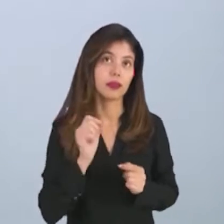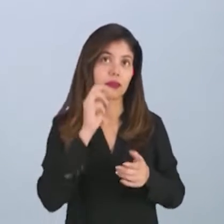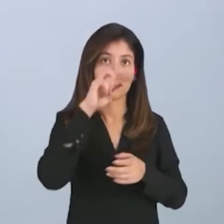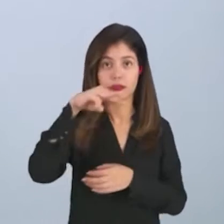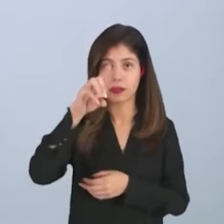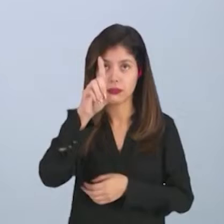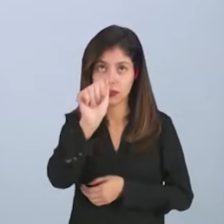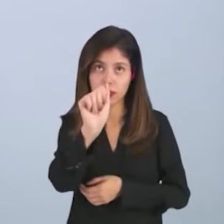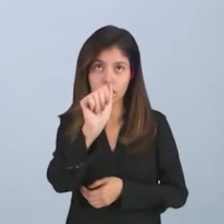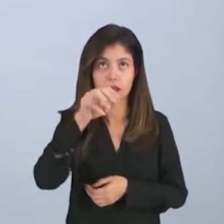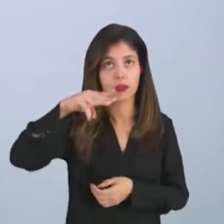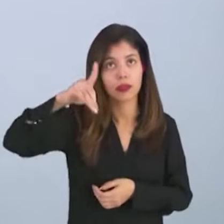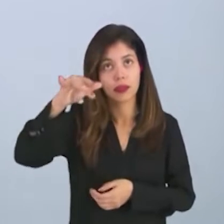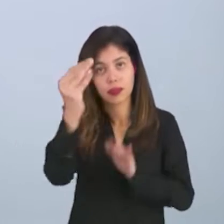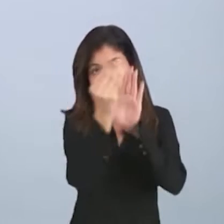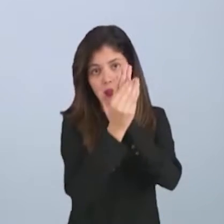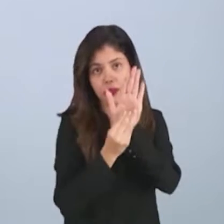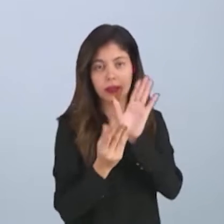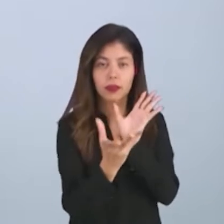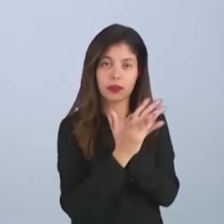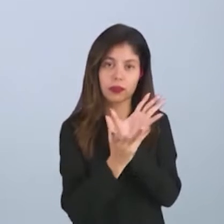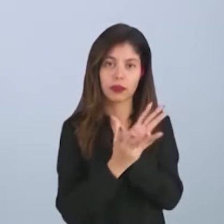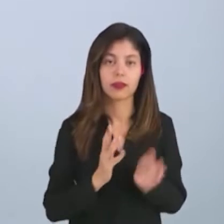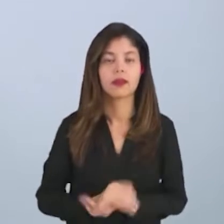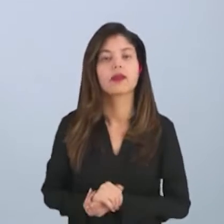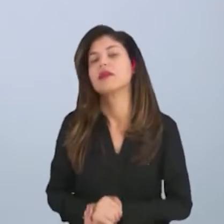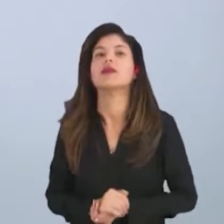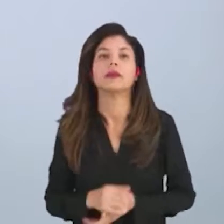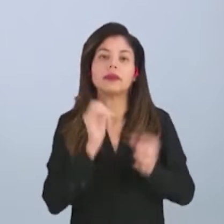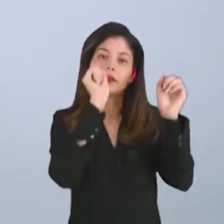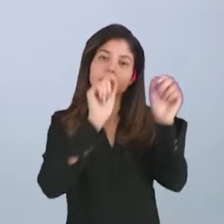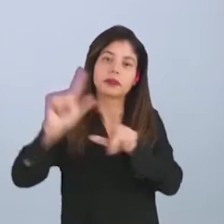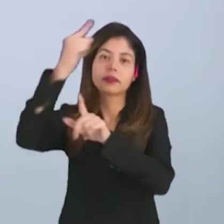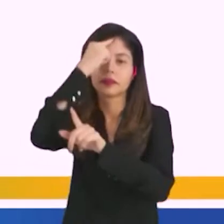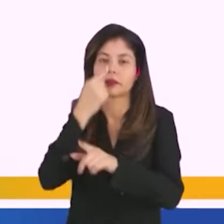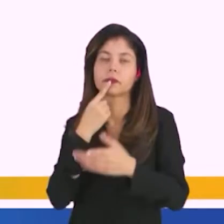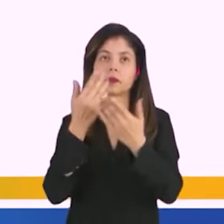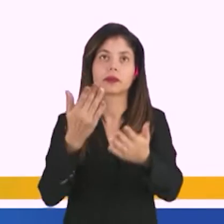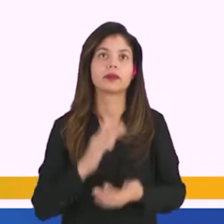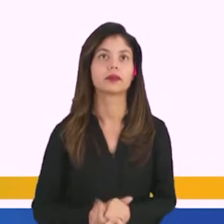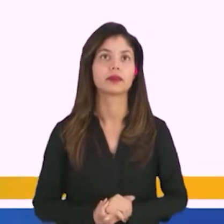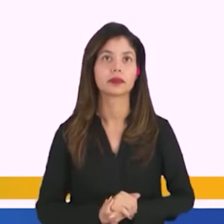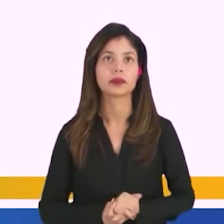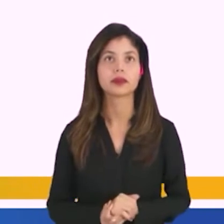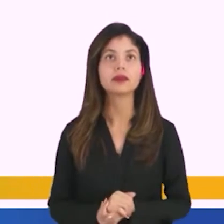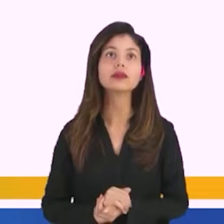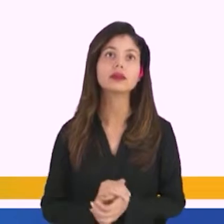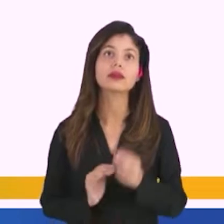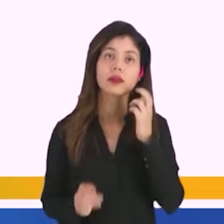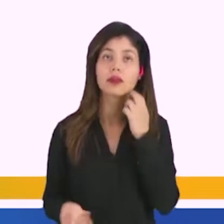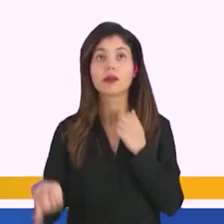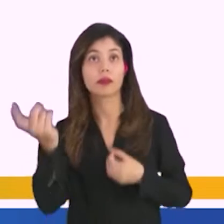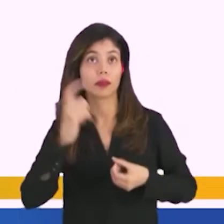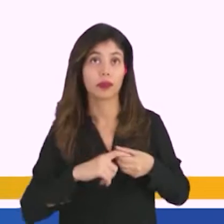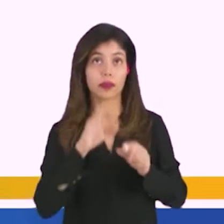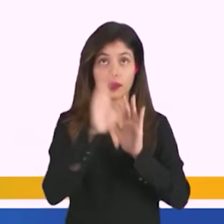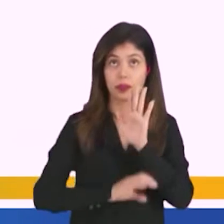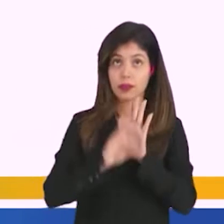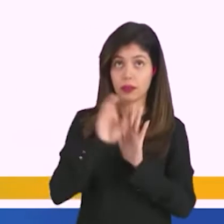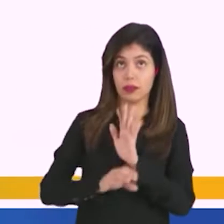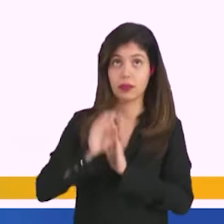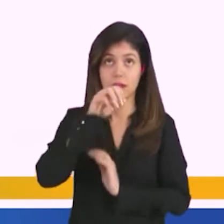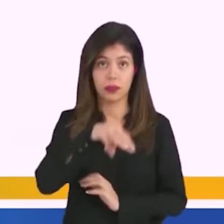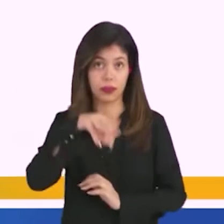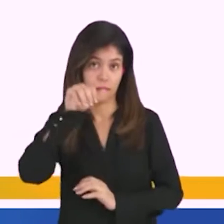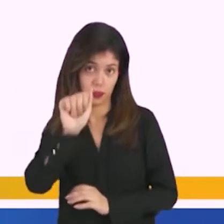sobre moda e mediana de um conjunto de dados. Então acompanha comigo aí na sua tela. Então vamos retomar o